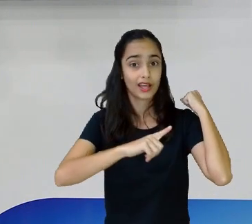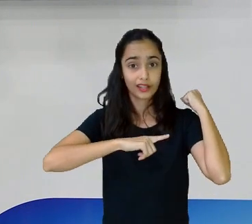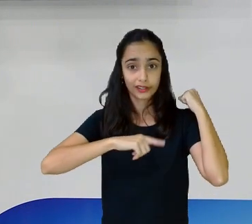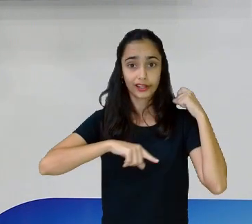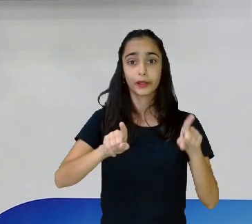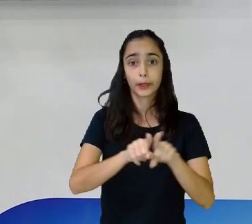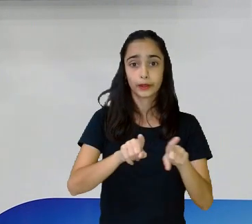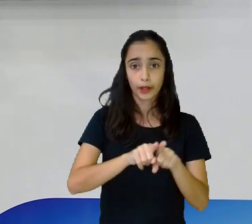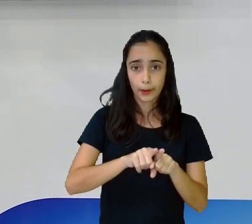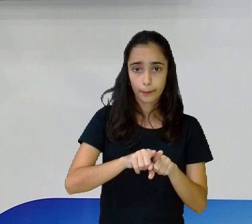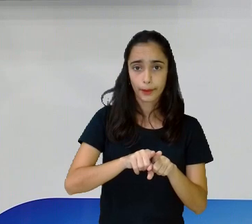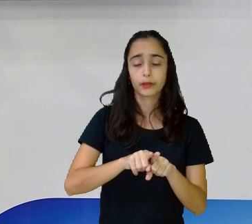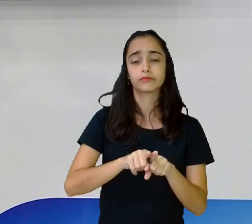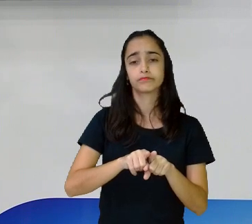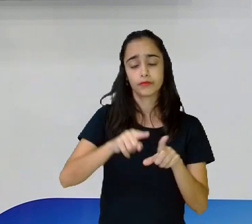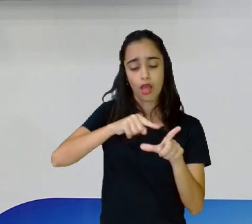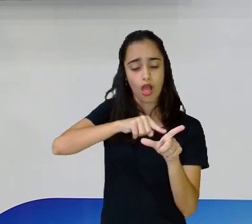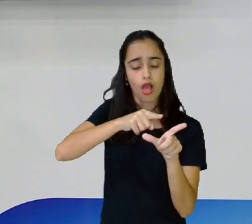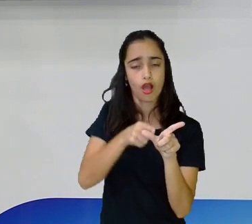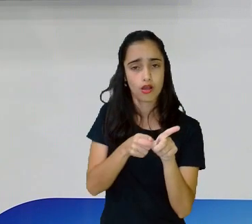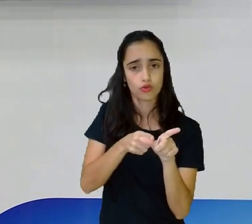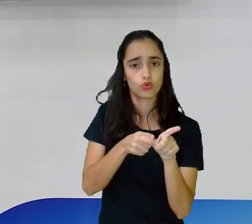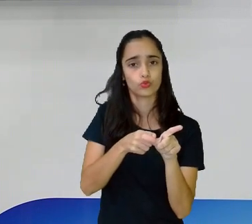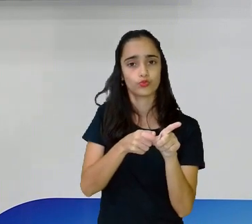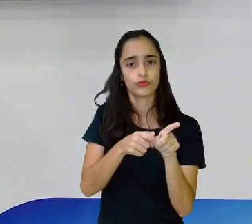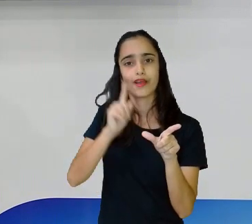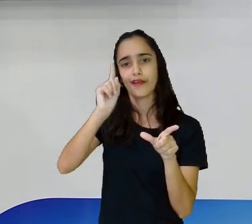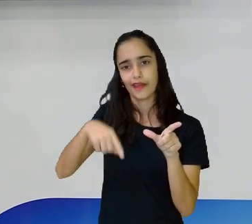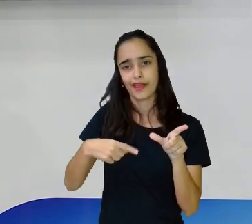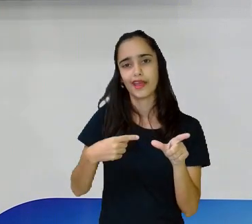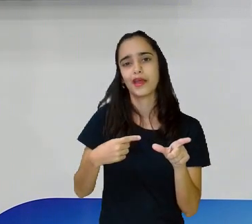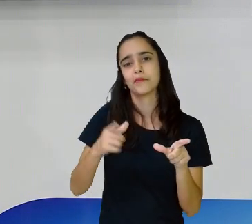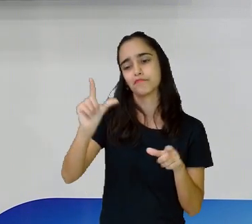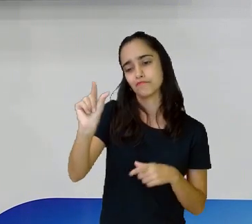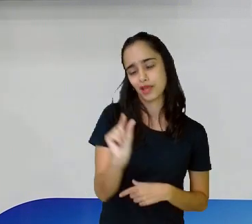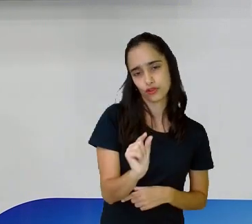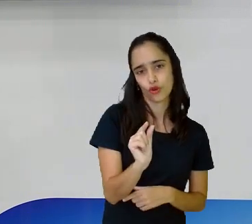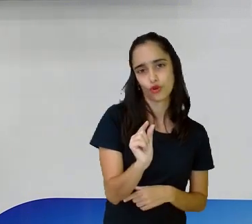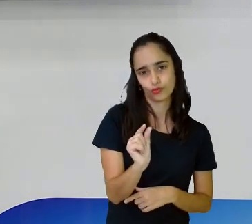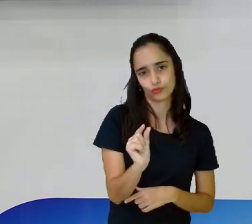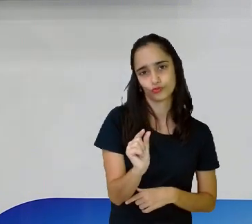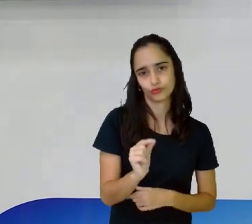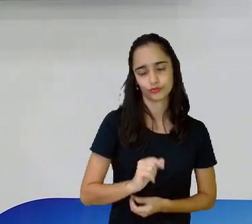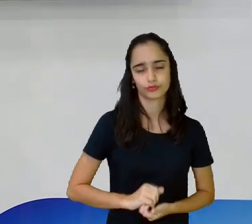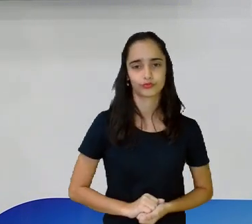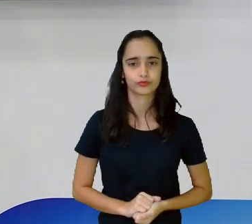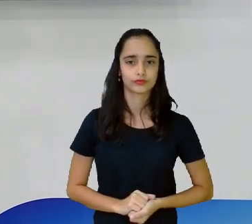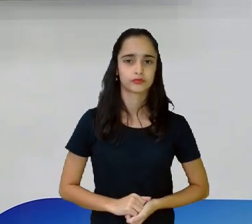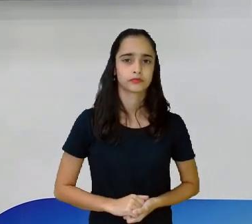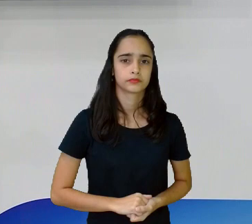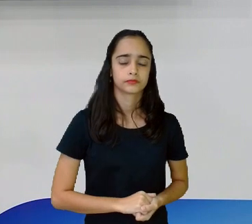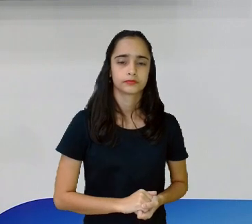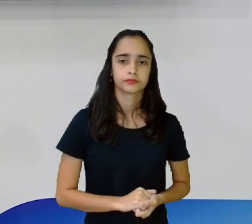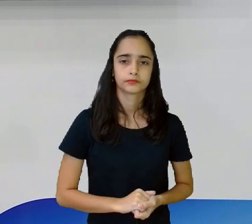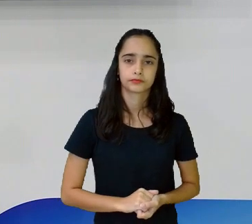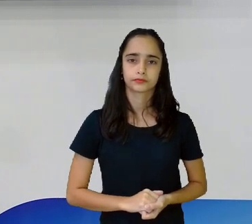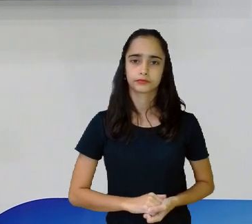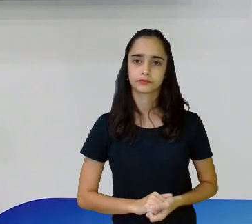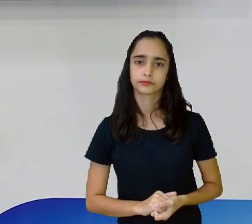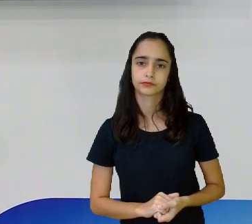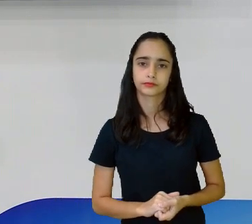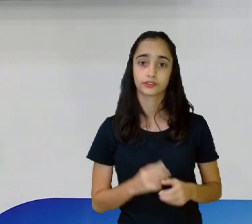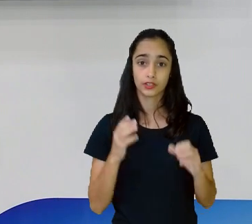tenho esse ângulo mais fechadinho, eu tenho um ângulo agudo, menor que 90